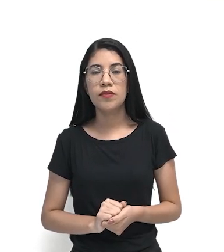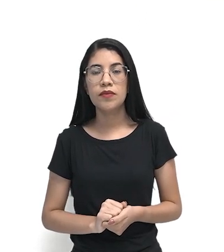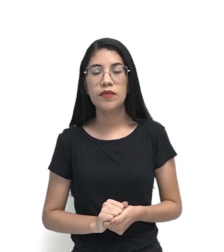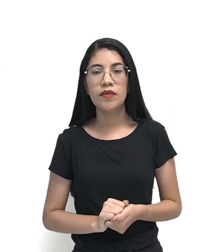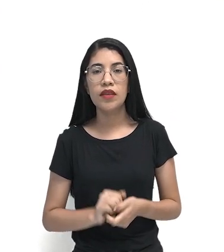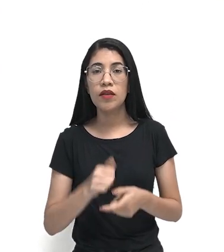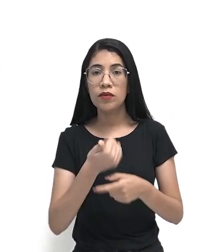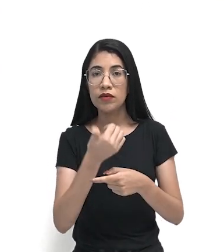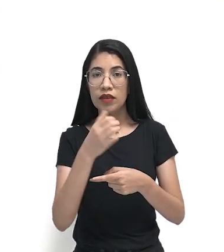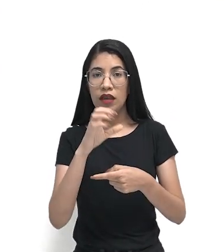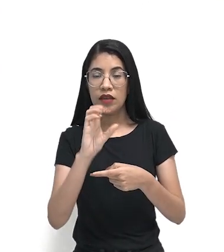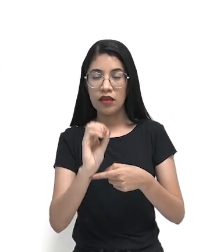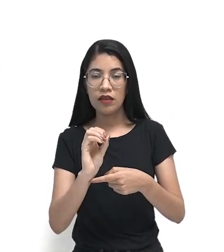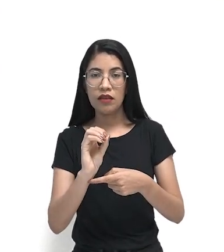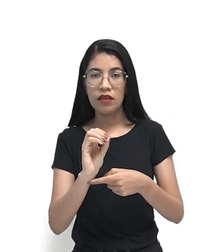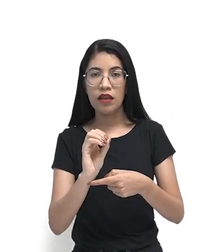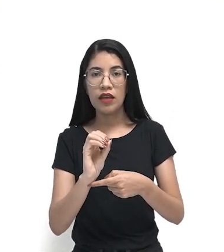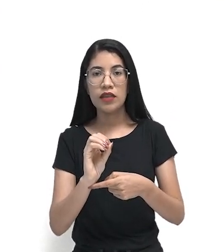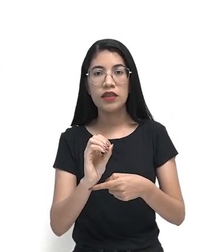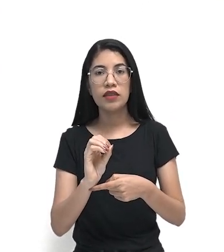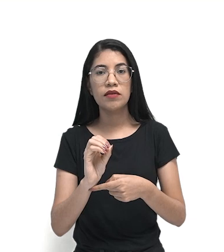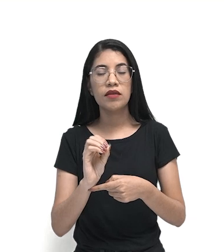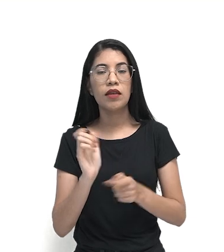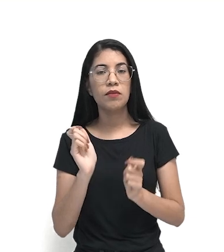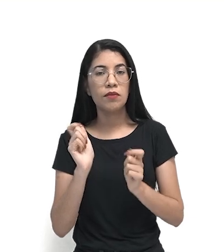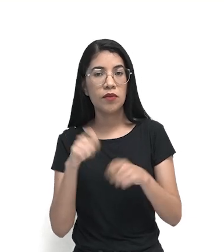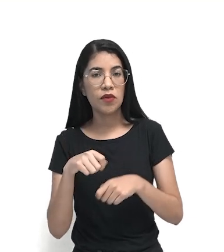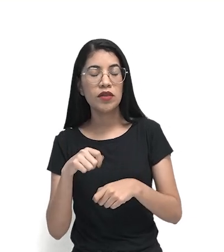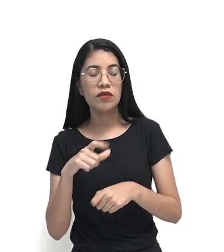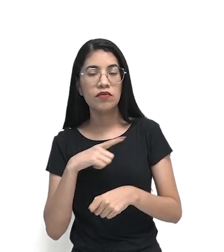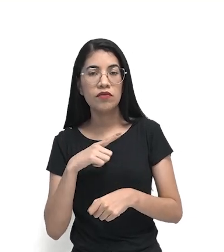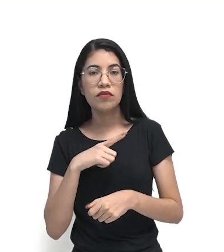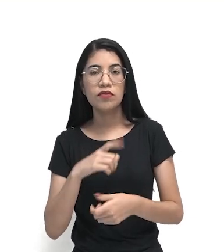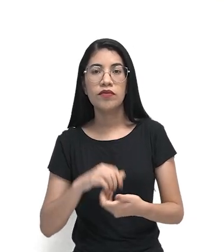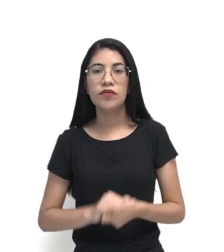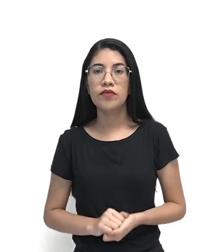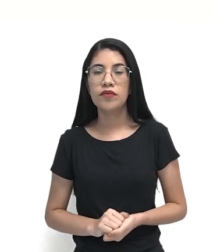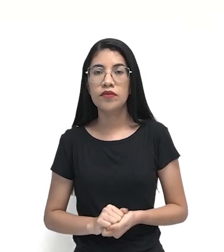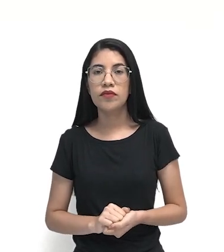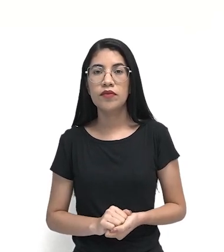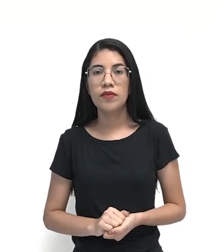10 possibilidades, casos favoráveis, 10 meninas.